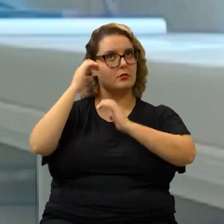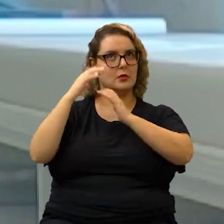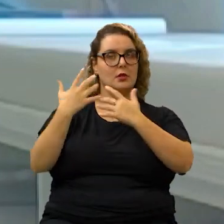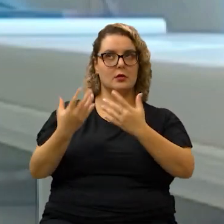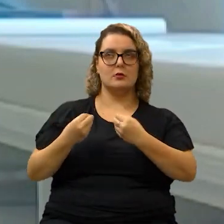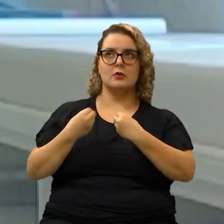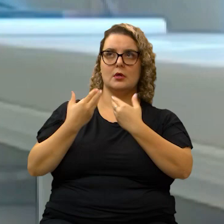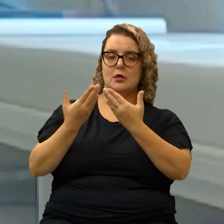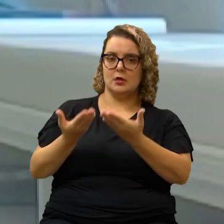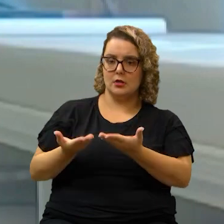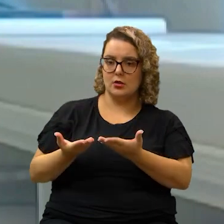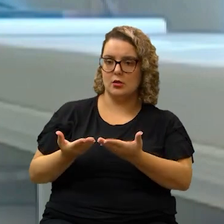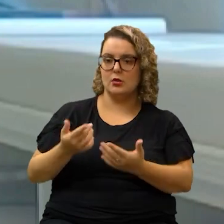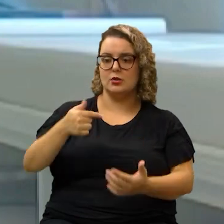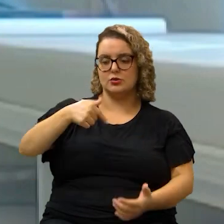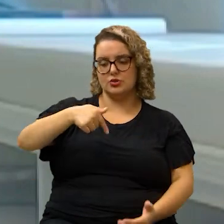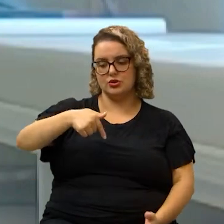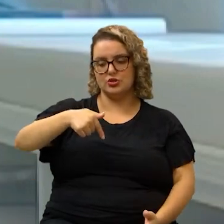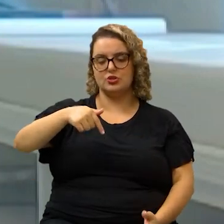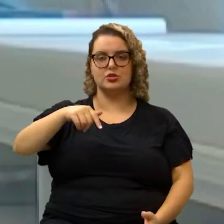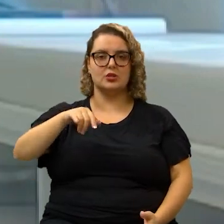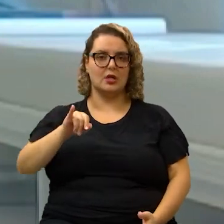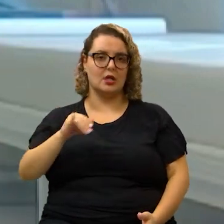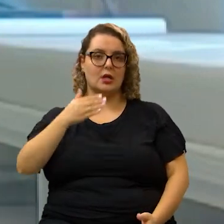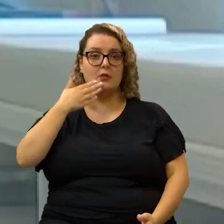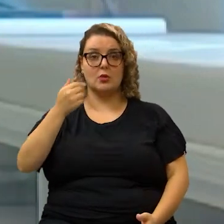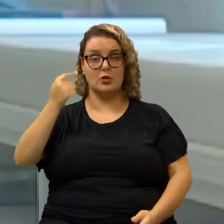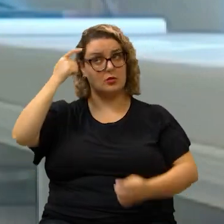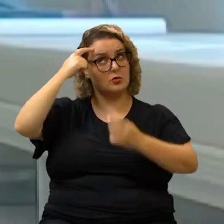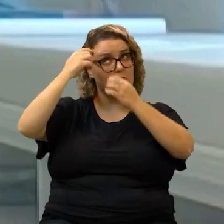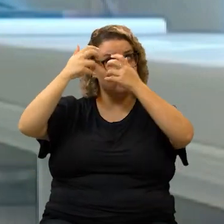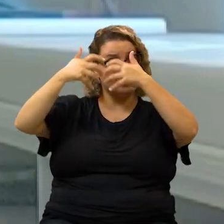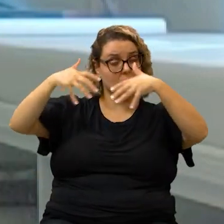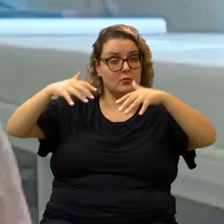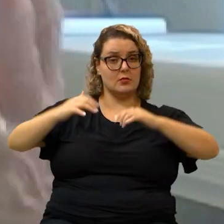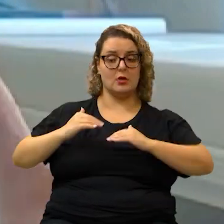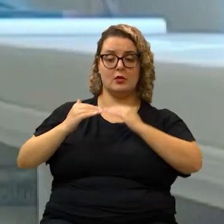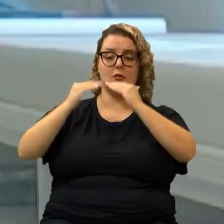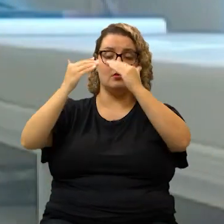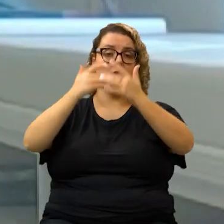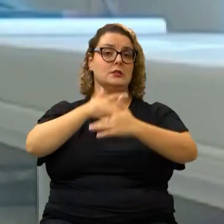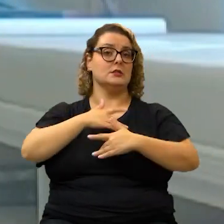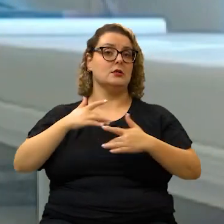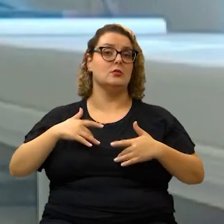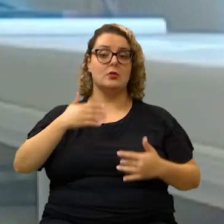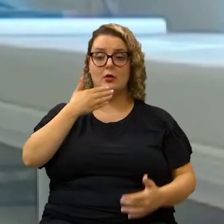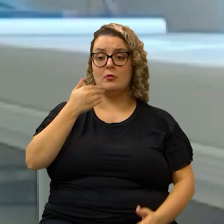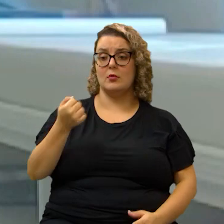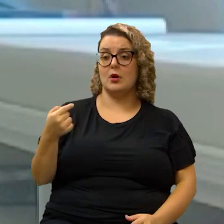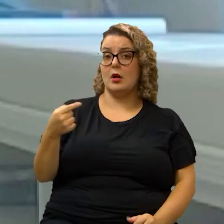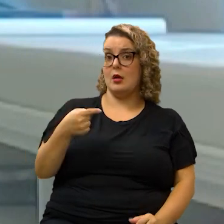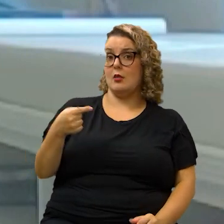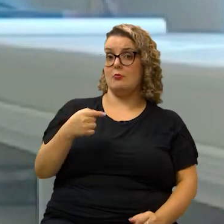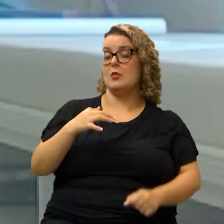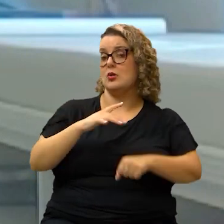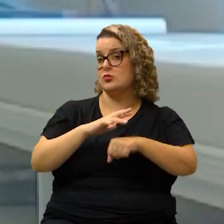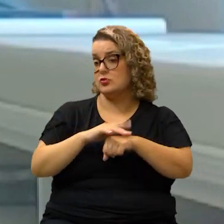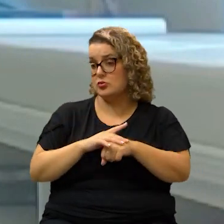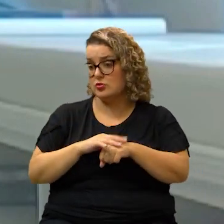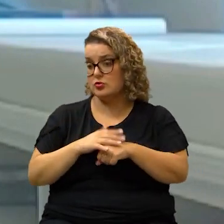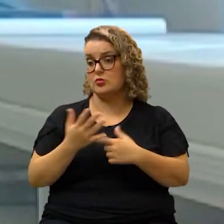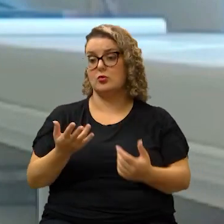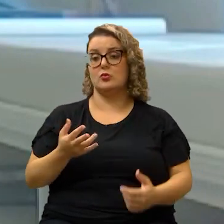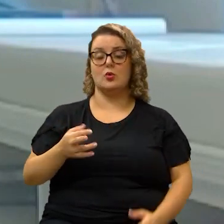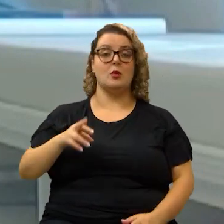condição de QI melhor, desenvolvimento neurológico melhor, saúde melhor, menos doenças pelos